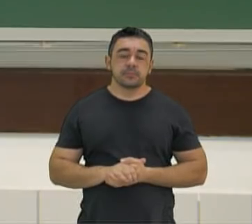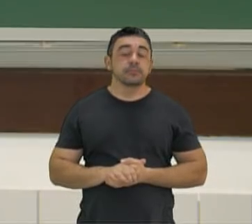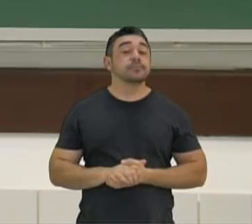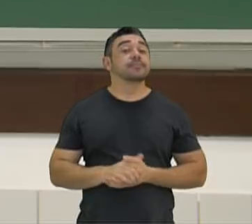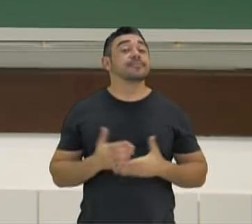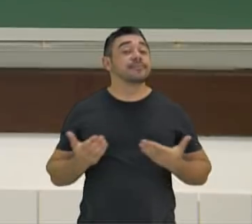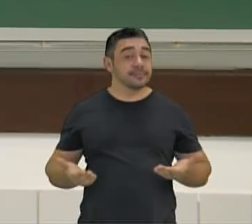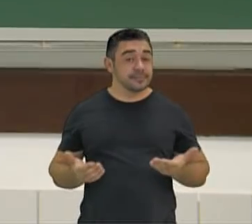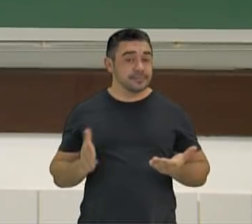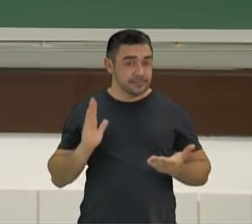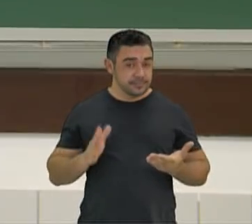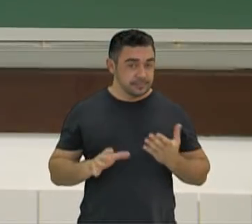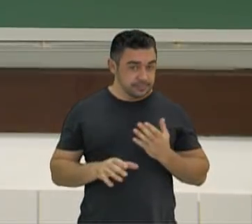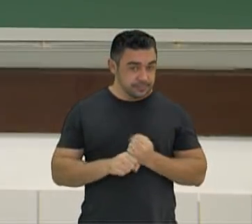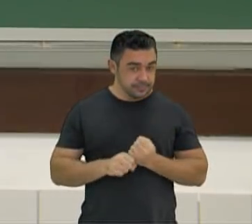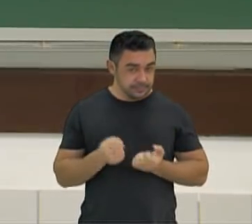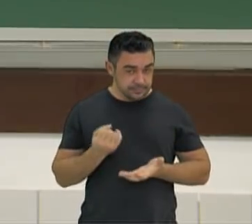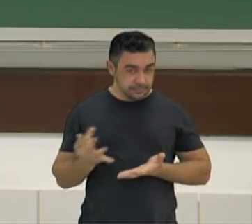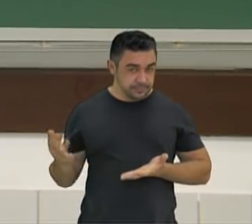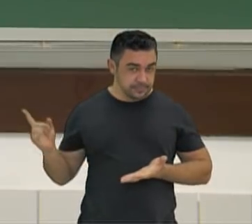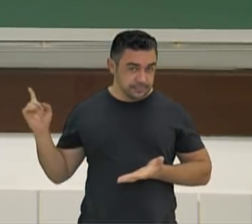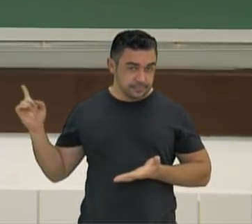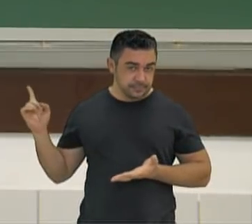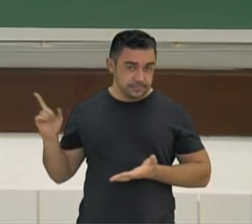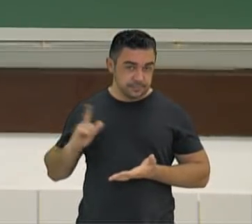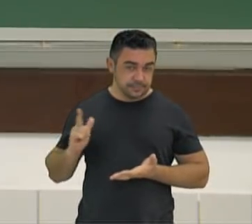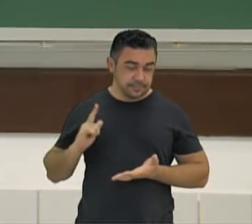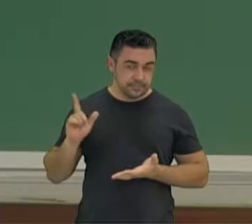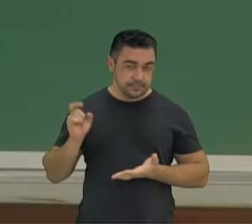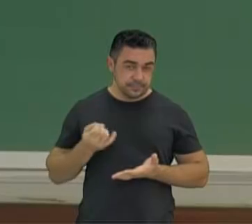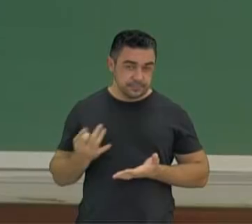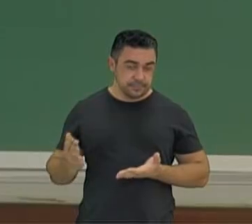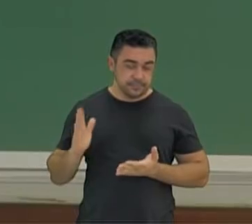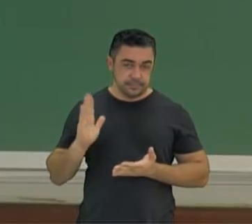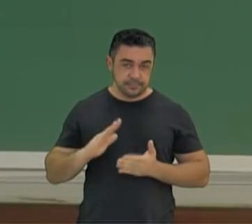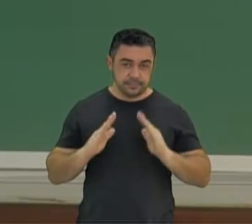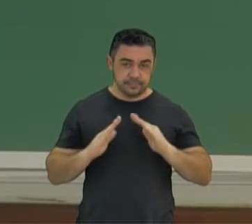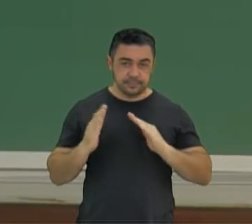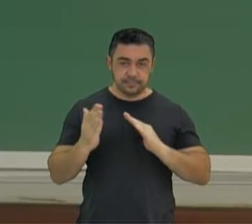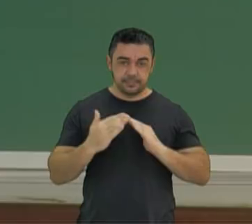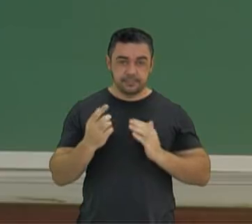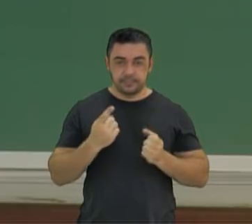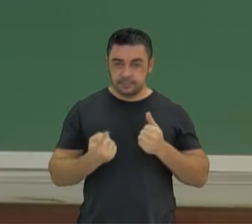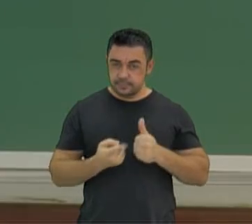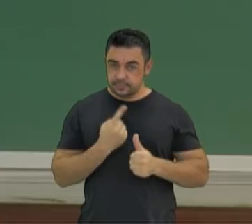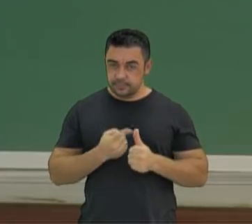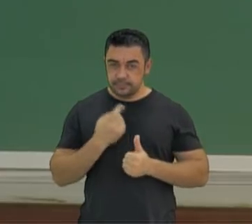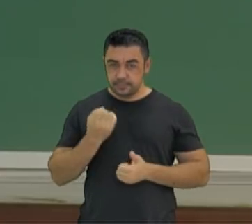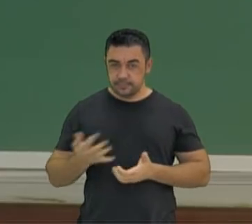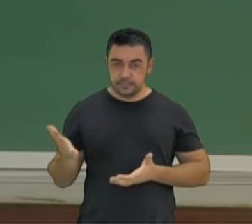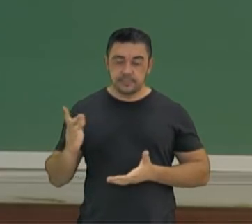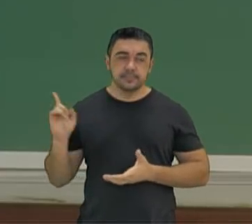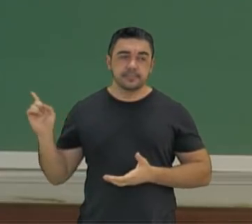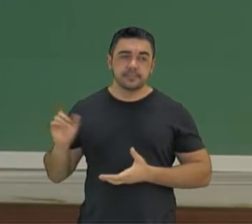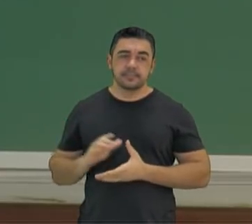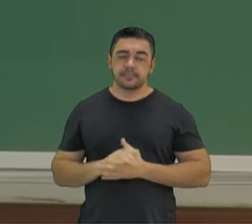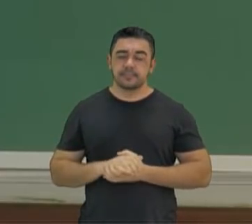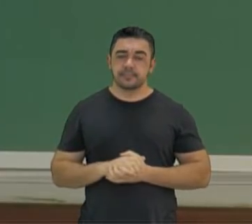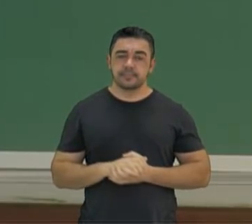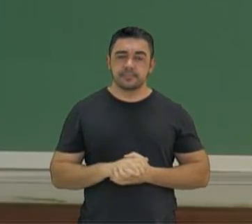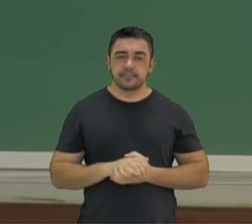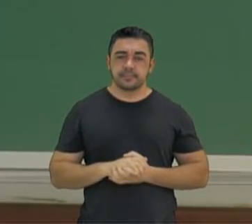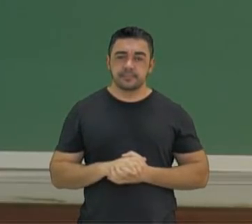E aí, contaram? Bom, faces laterais, eu tenho que identificar primeiro a minha base. Então, vamos lá.